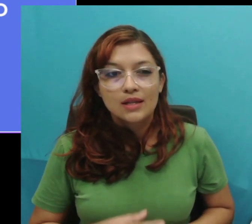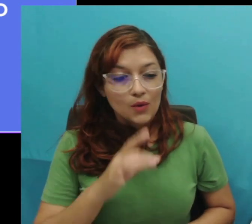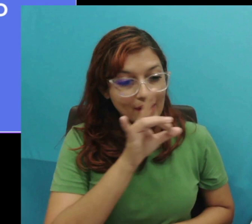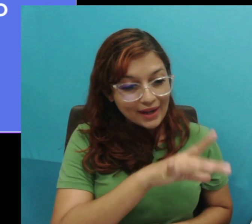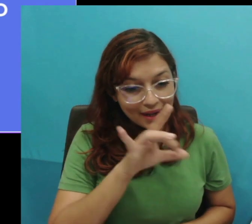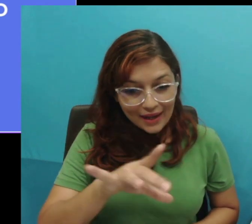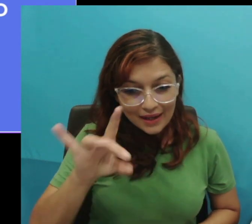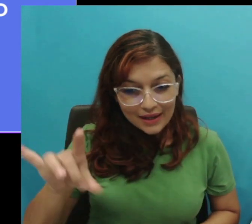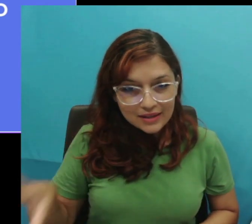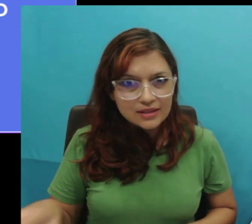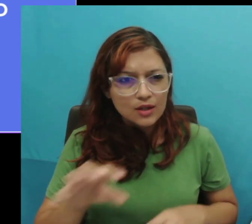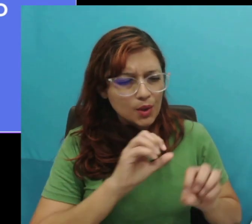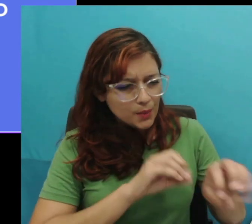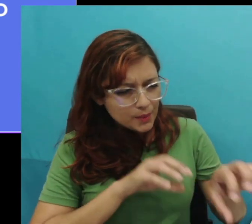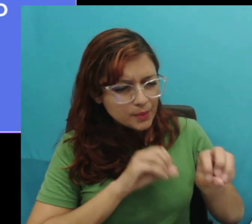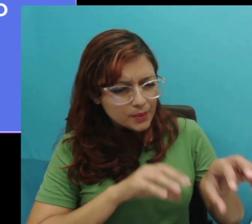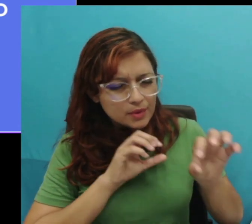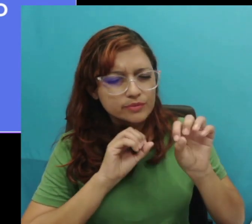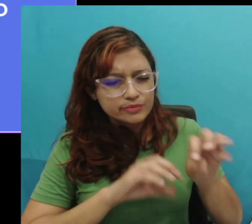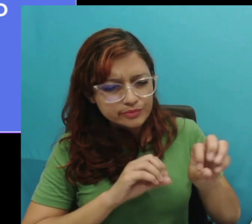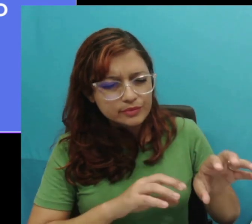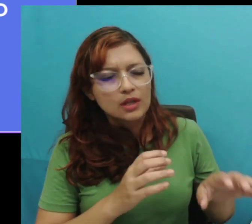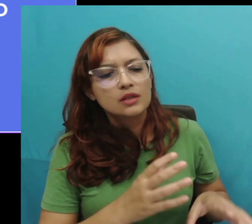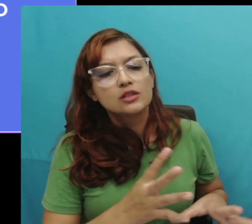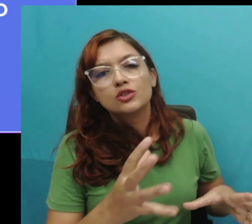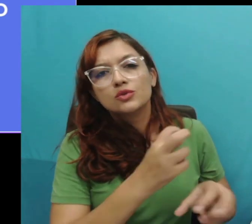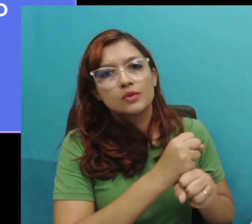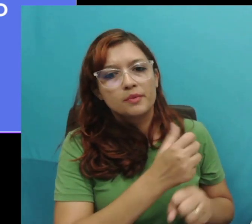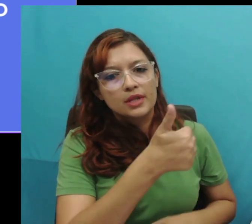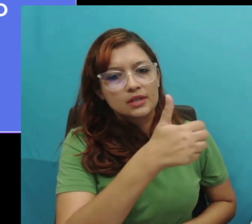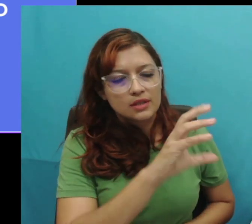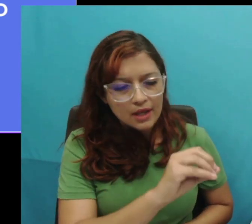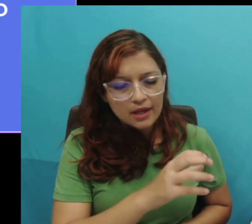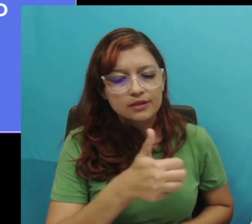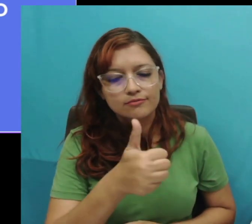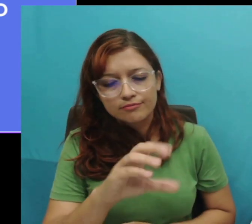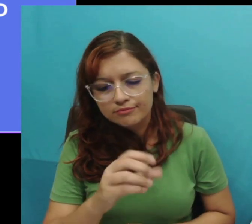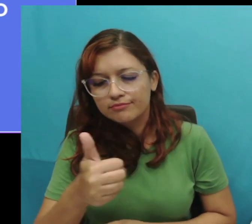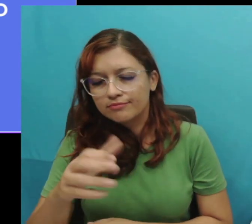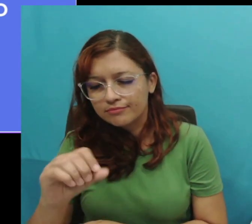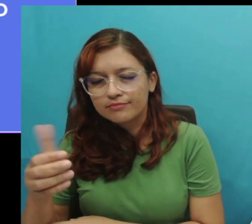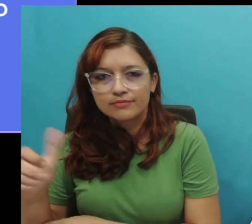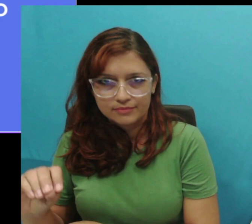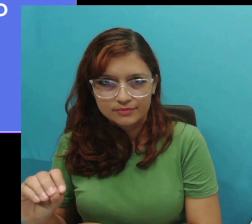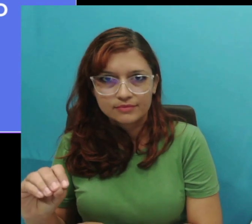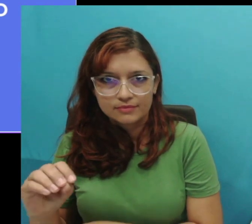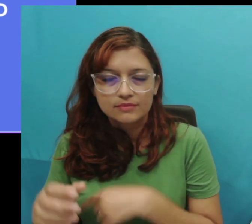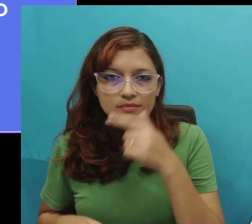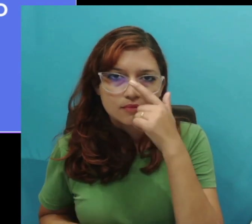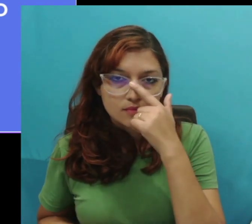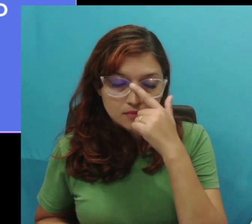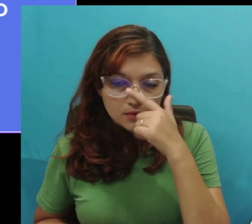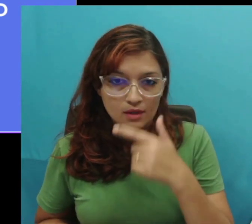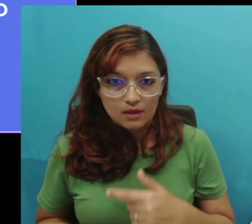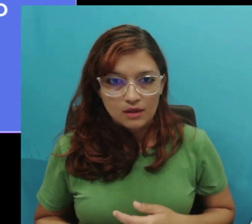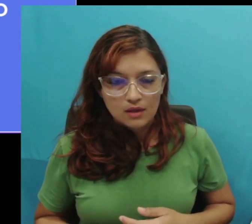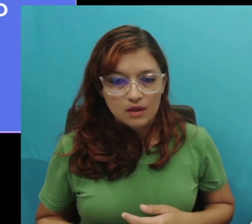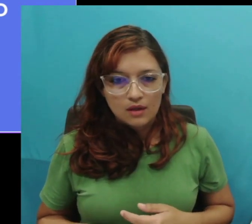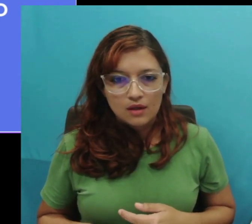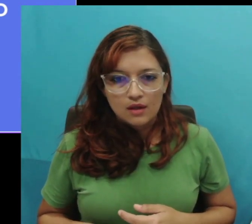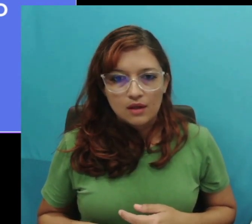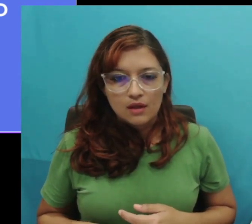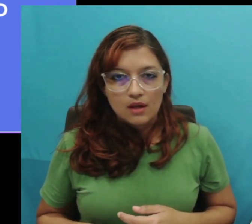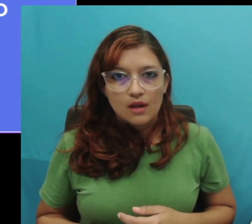Nessas quatro turmas foram ministradas 10 aulas em cada.